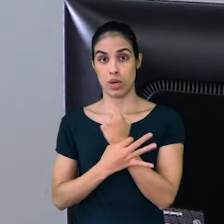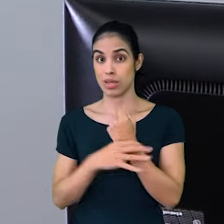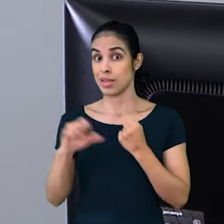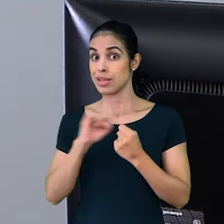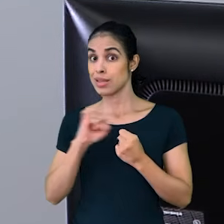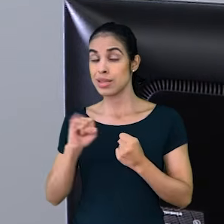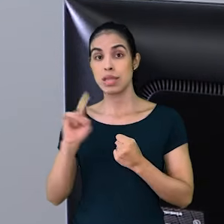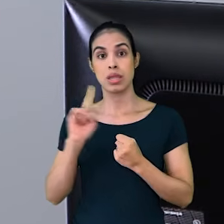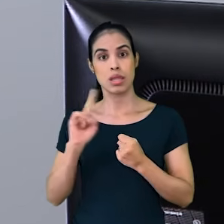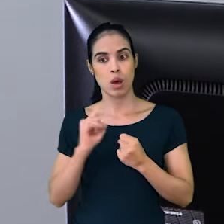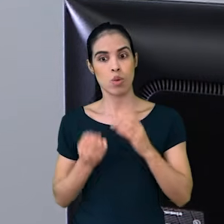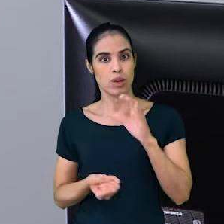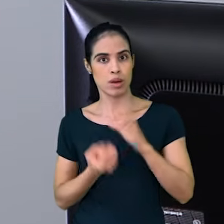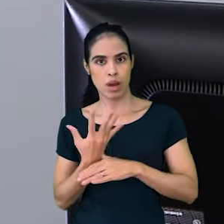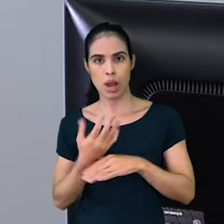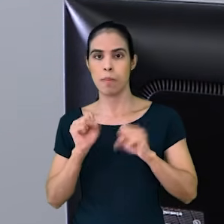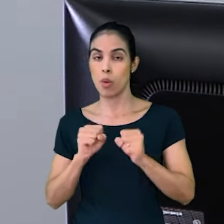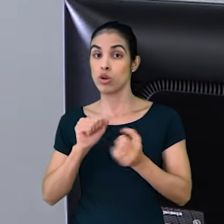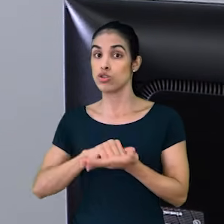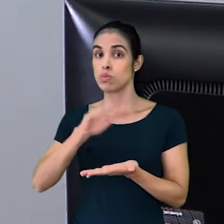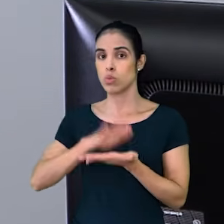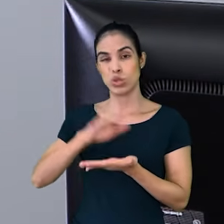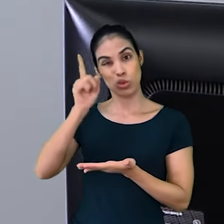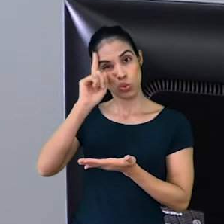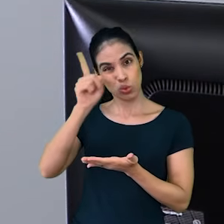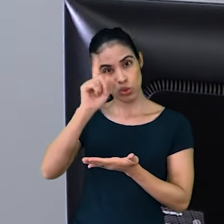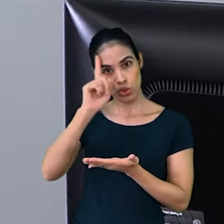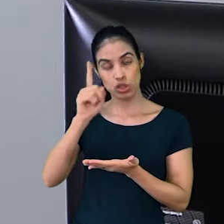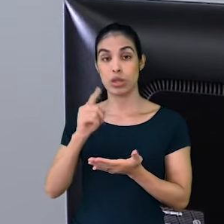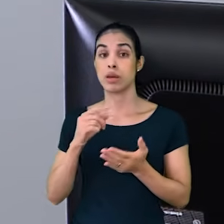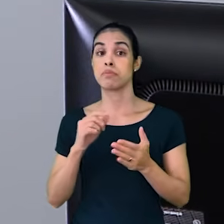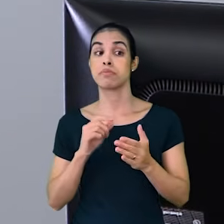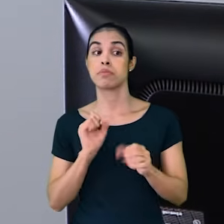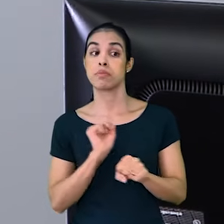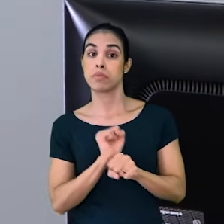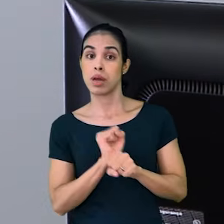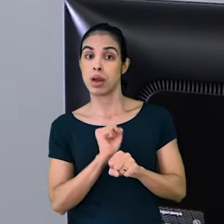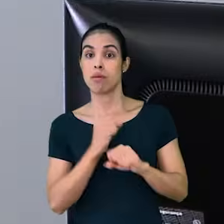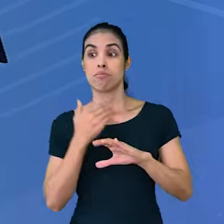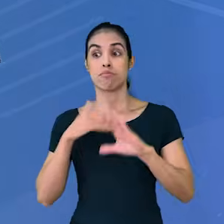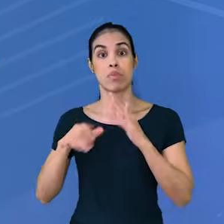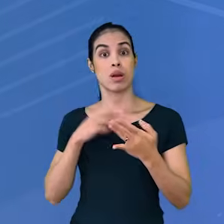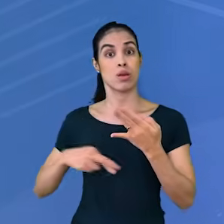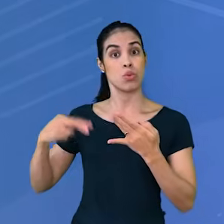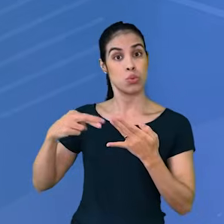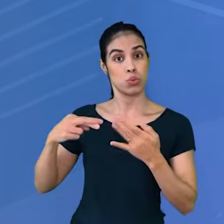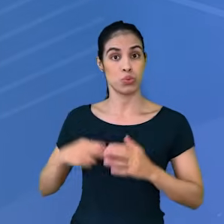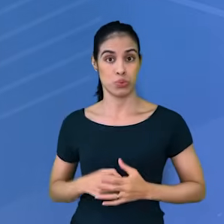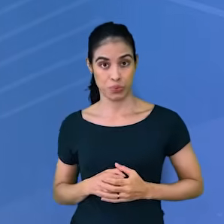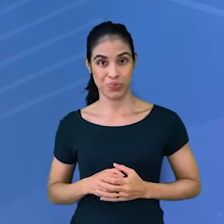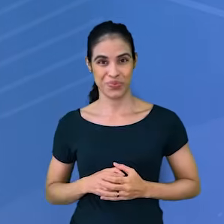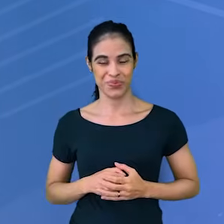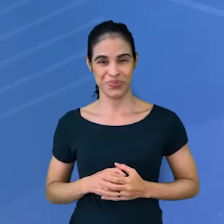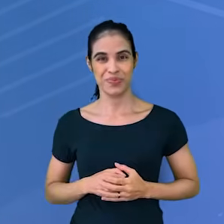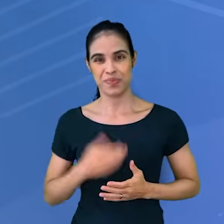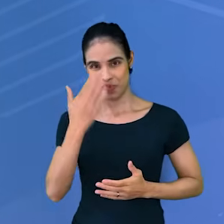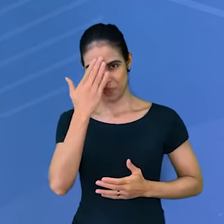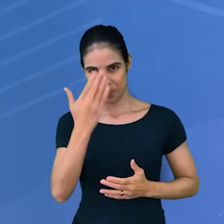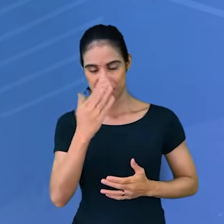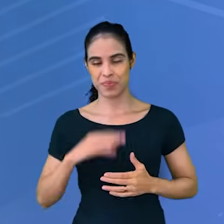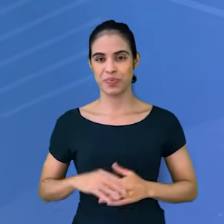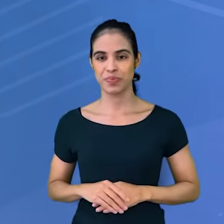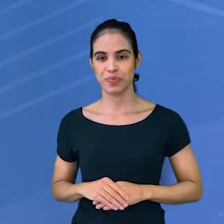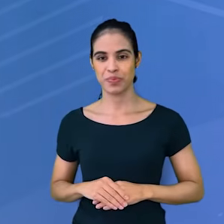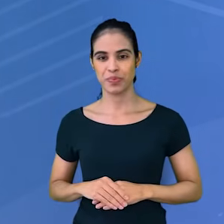multa diária. A decisão da terceira turma foi unânime e ainda cabe recurso. Volto com vocês no estúdio.